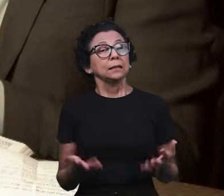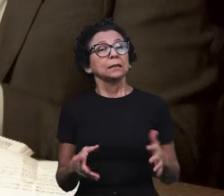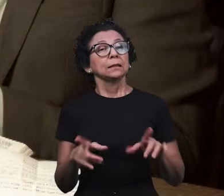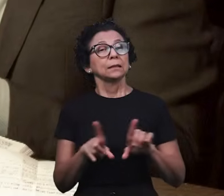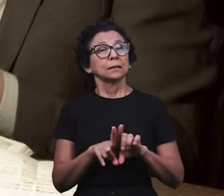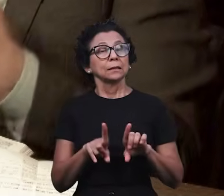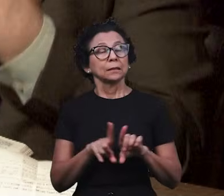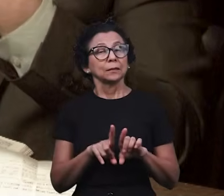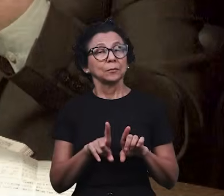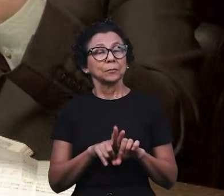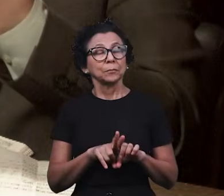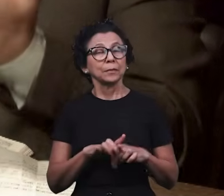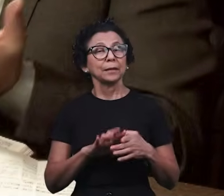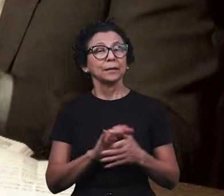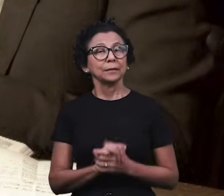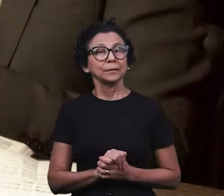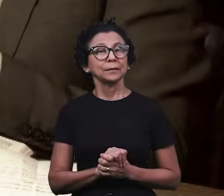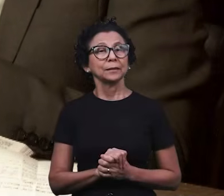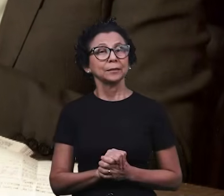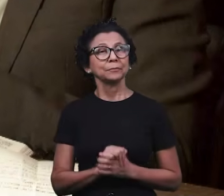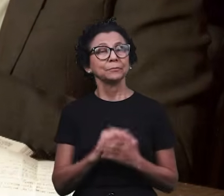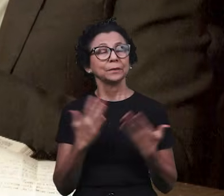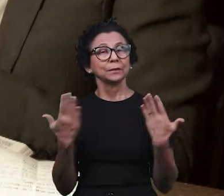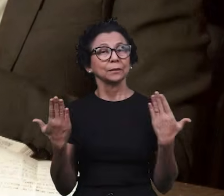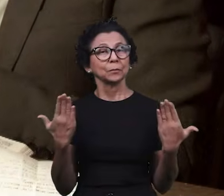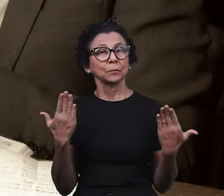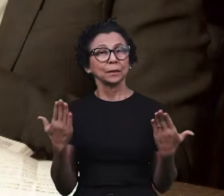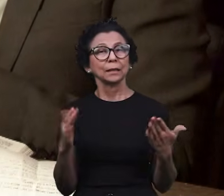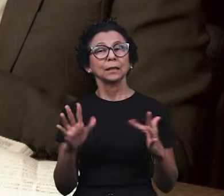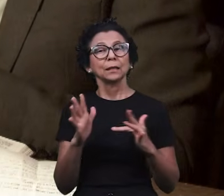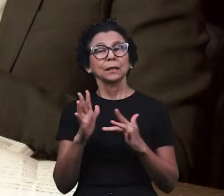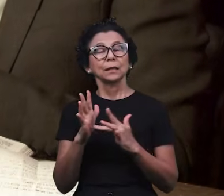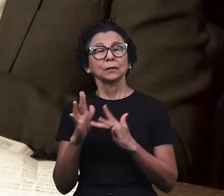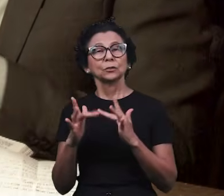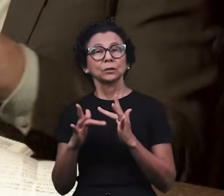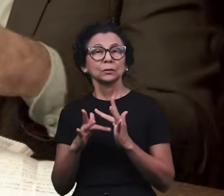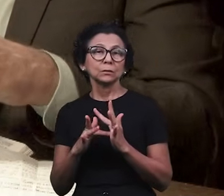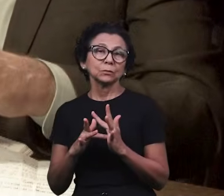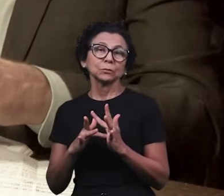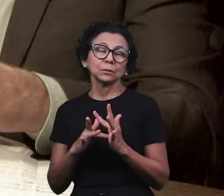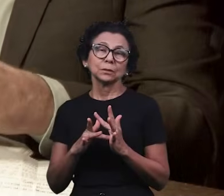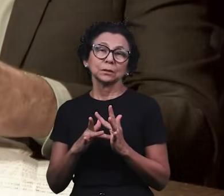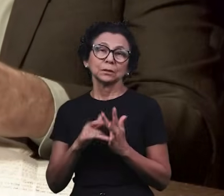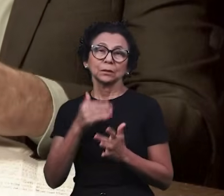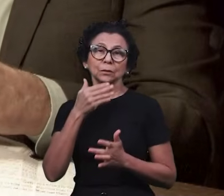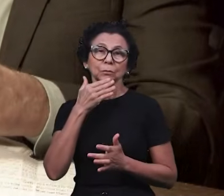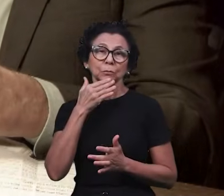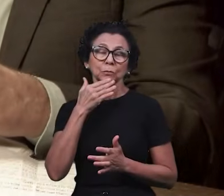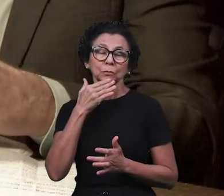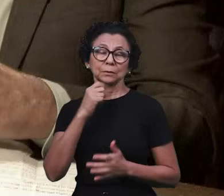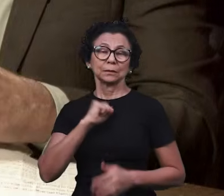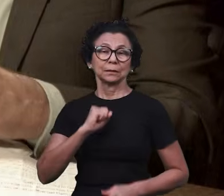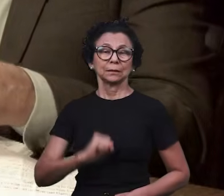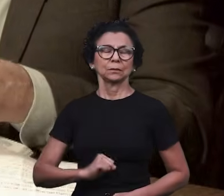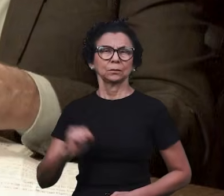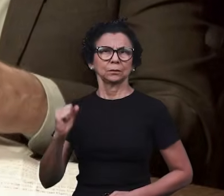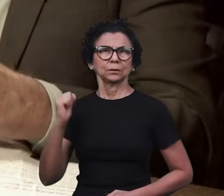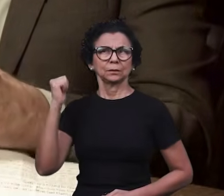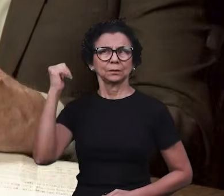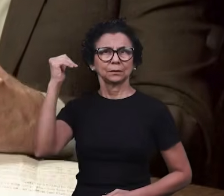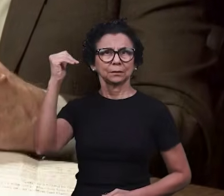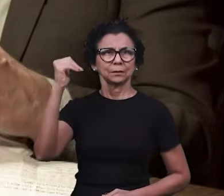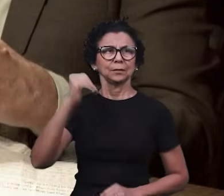sacerdote. O livro de Hebreus deixa claro. A gente vê um paralelo